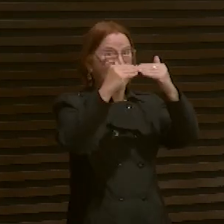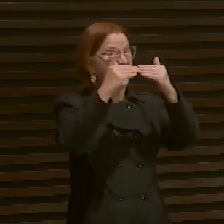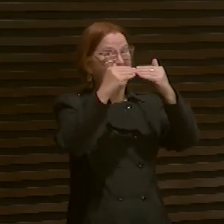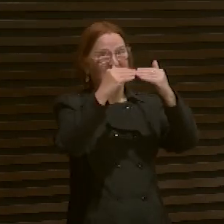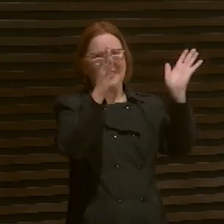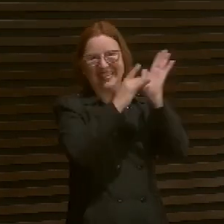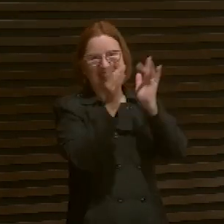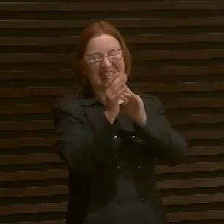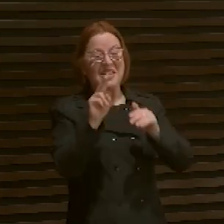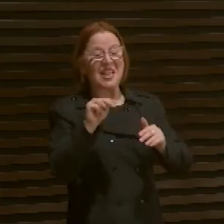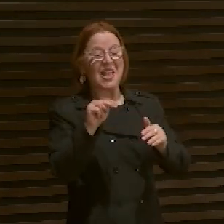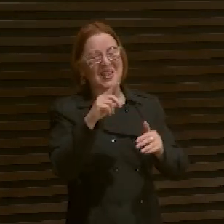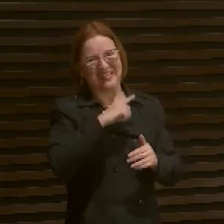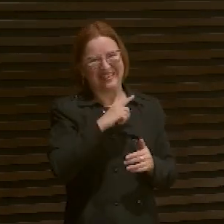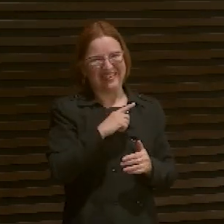terá.